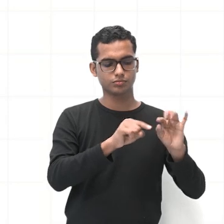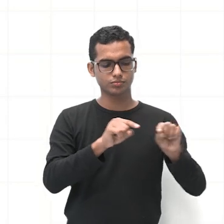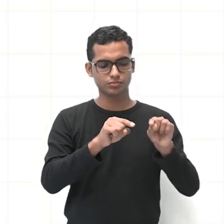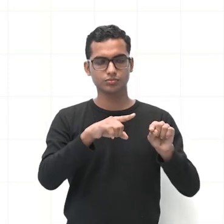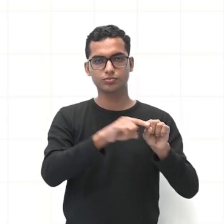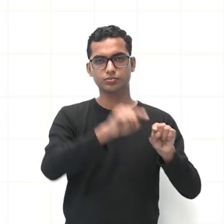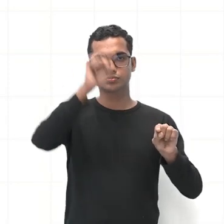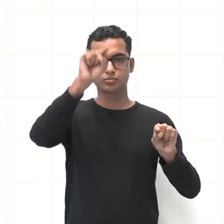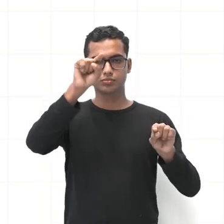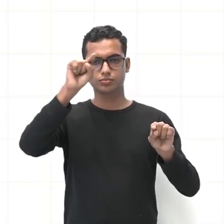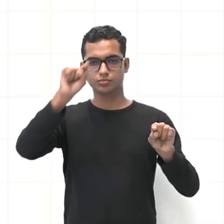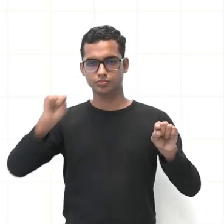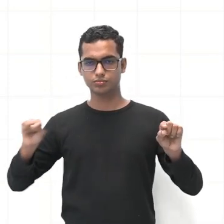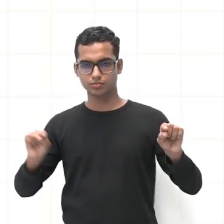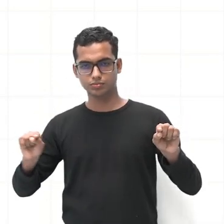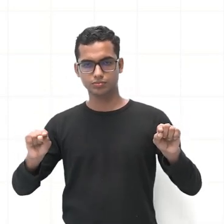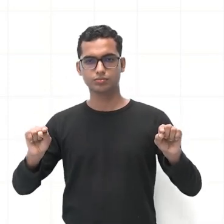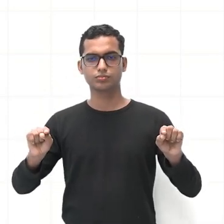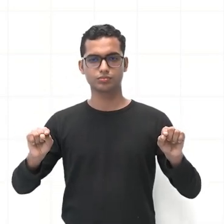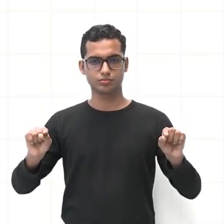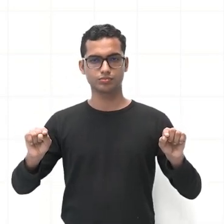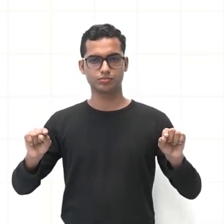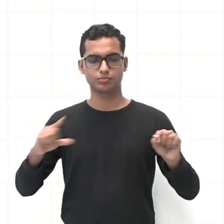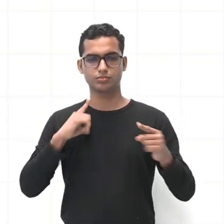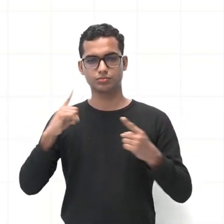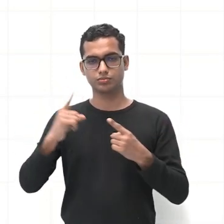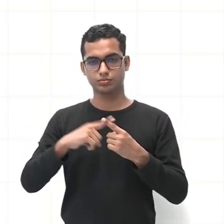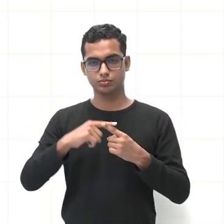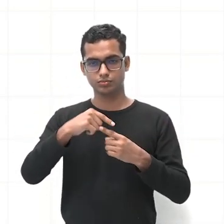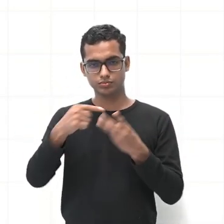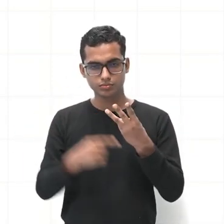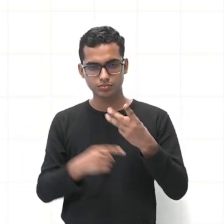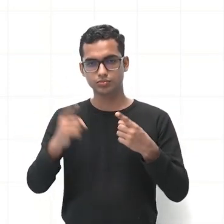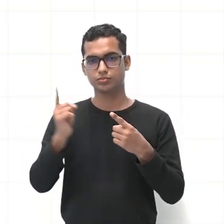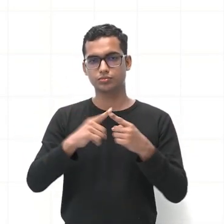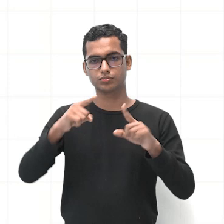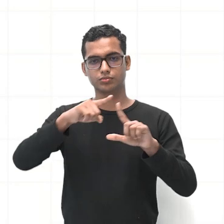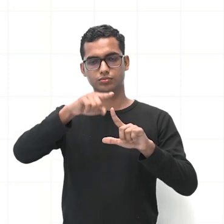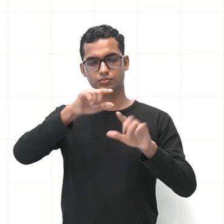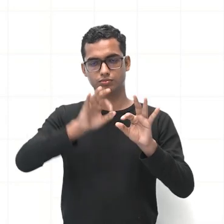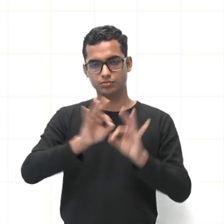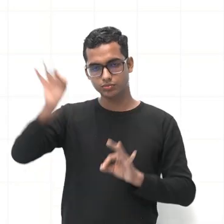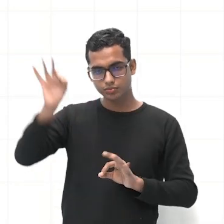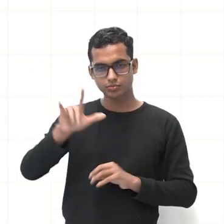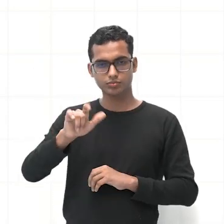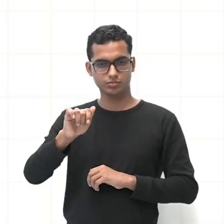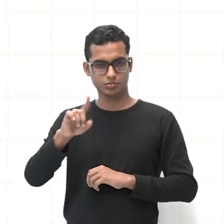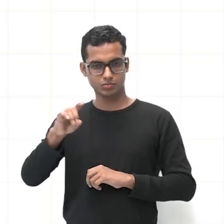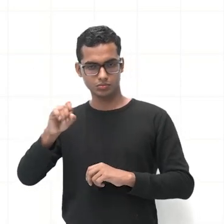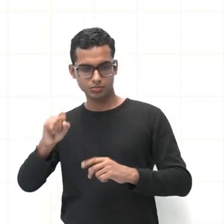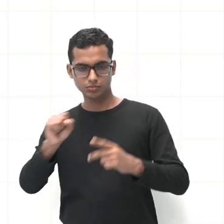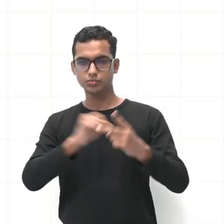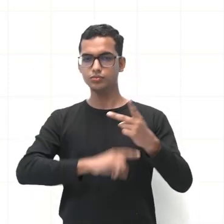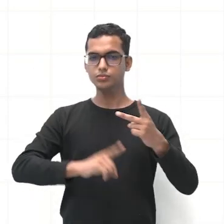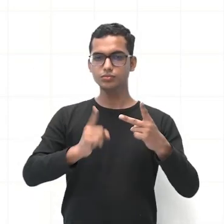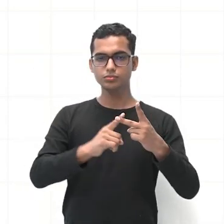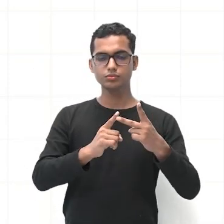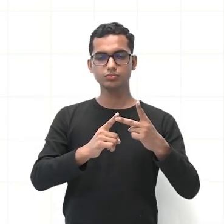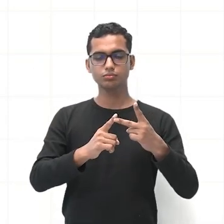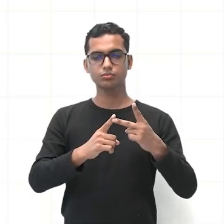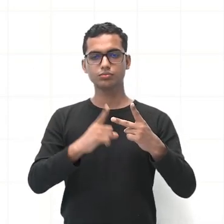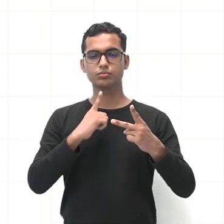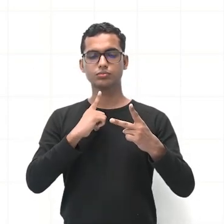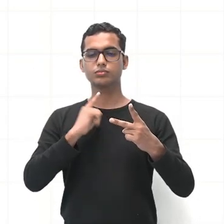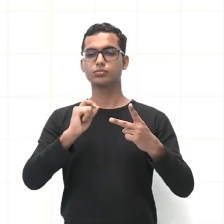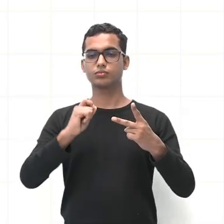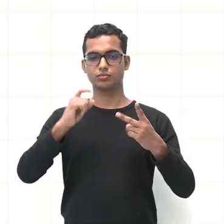Assim, são polígonos com três lados, três ângulos e três vértices. Então, ó. Todo triângulo, né,